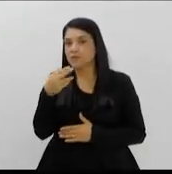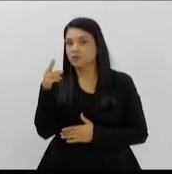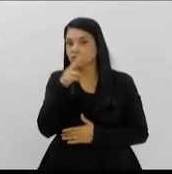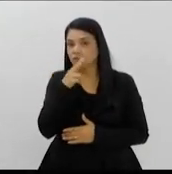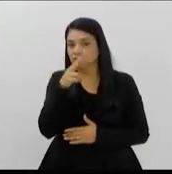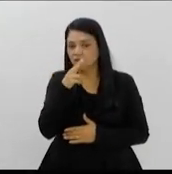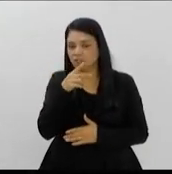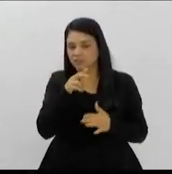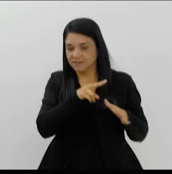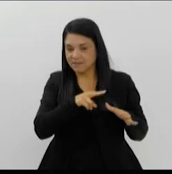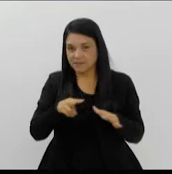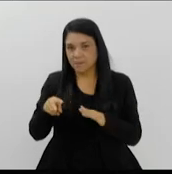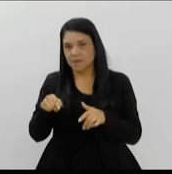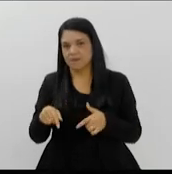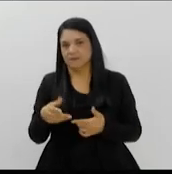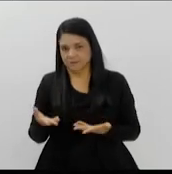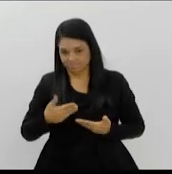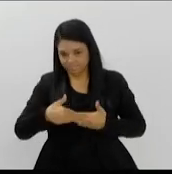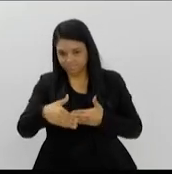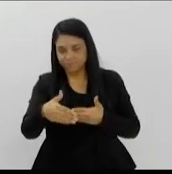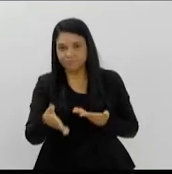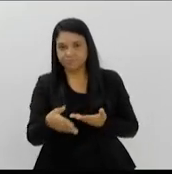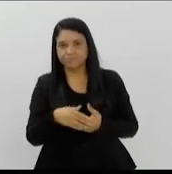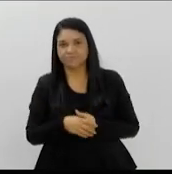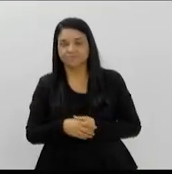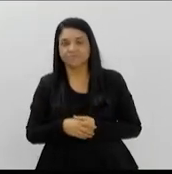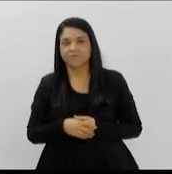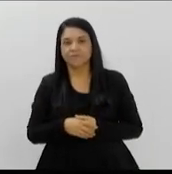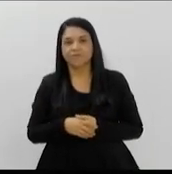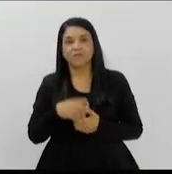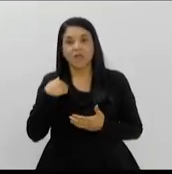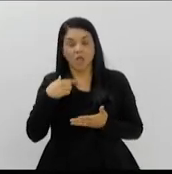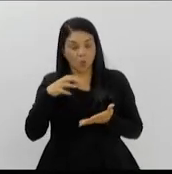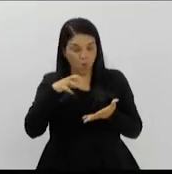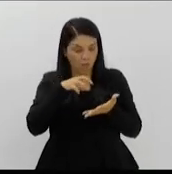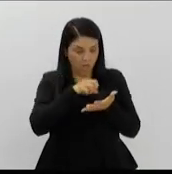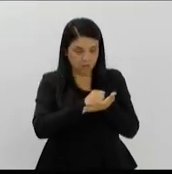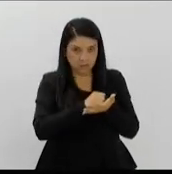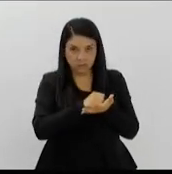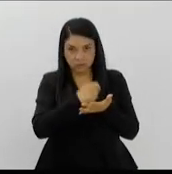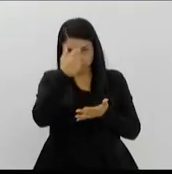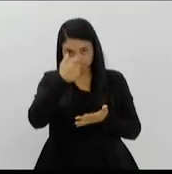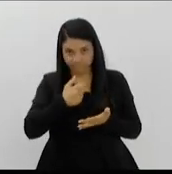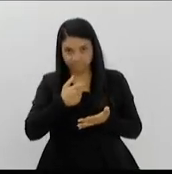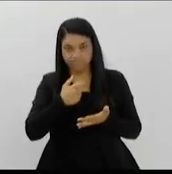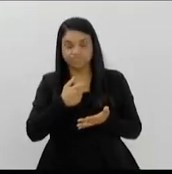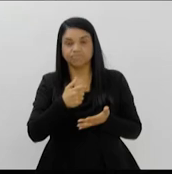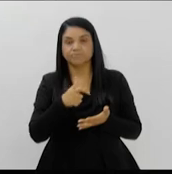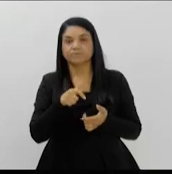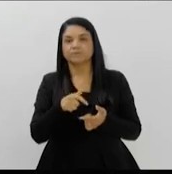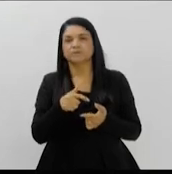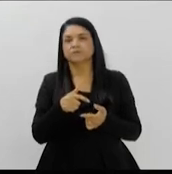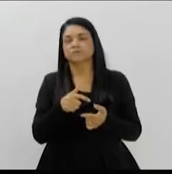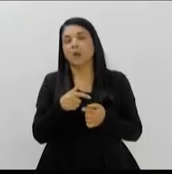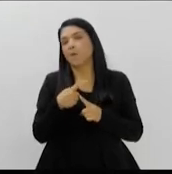essa semana. E eu estou fazendo o registro porque